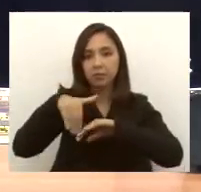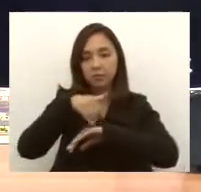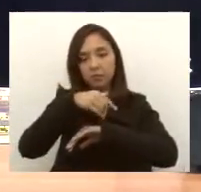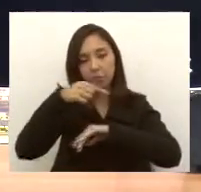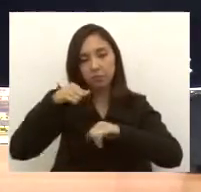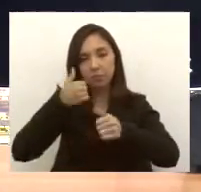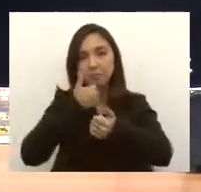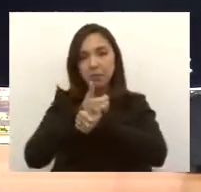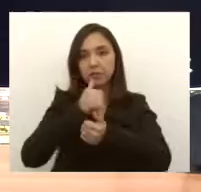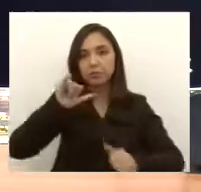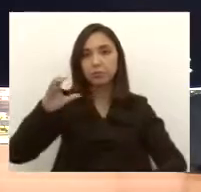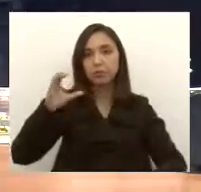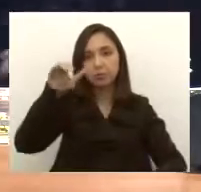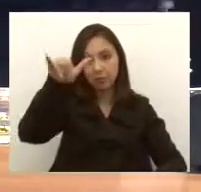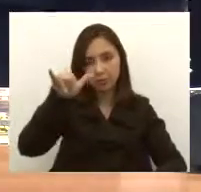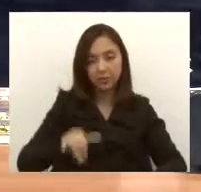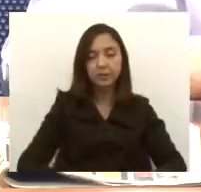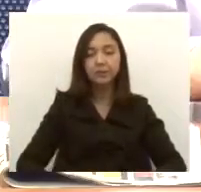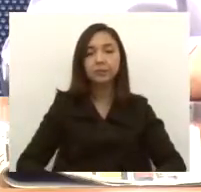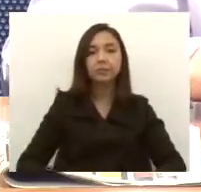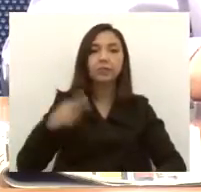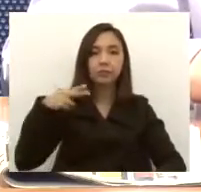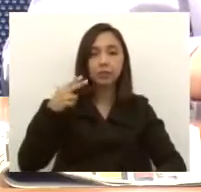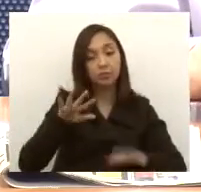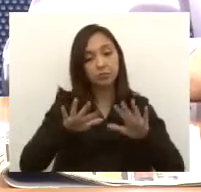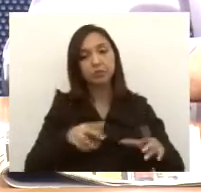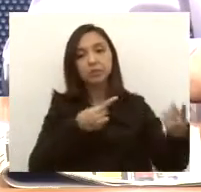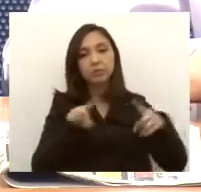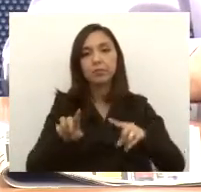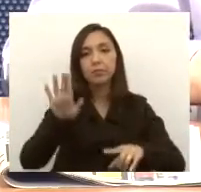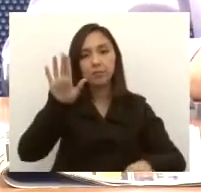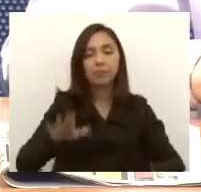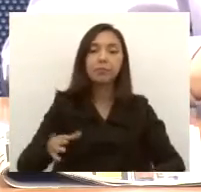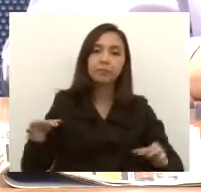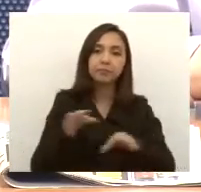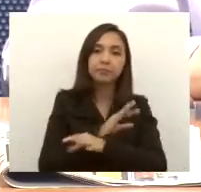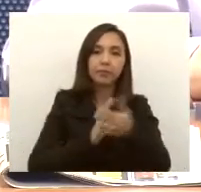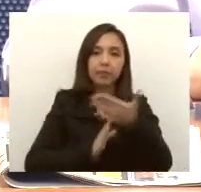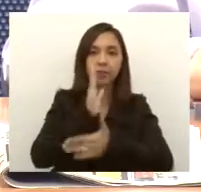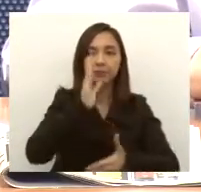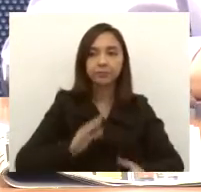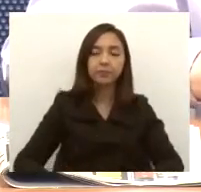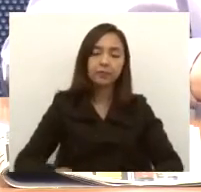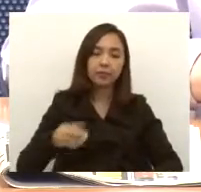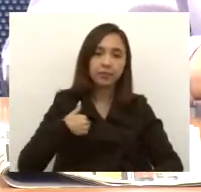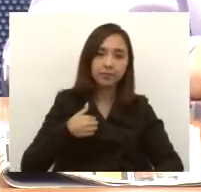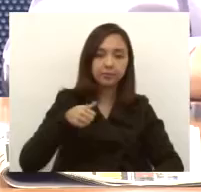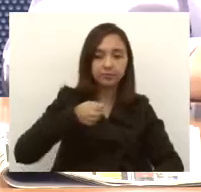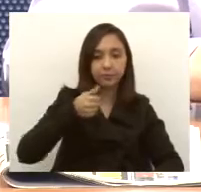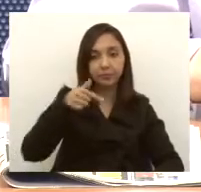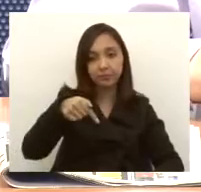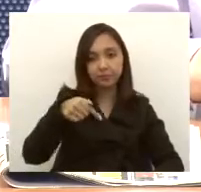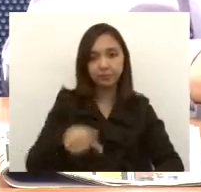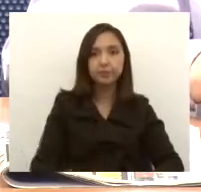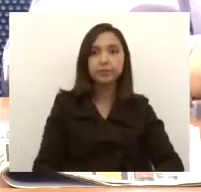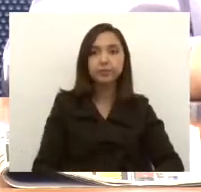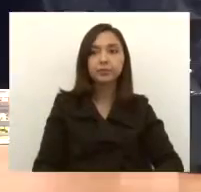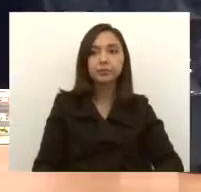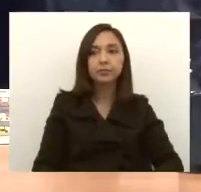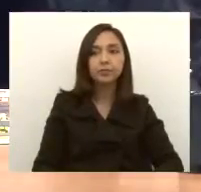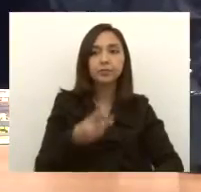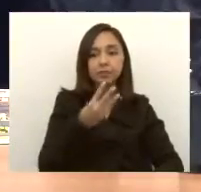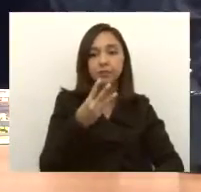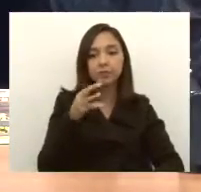Barbosa. Em discussão, encerrada a discussão e votação, os vereadores favoráveis permanecem comissões, contrários se manifestem. Encerrada a votação, aprovada em caminho. Item sétimo. Leitura, discussão e votação do